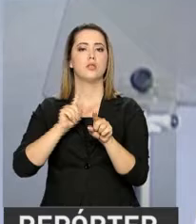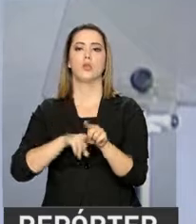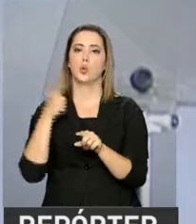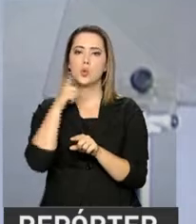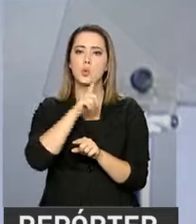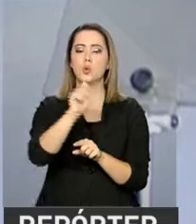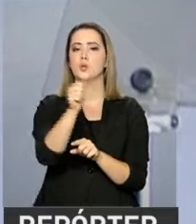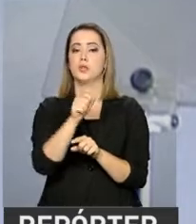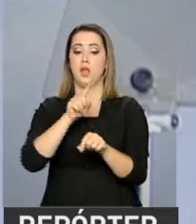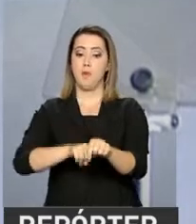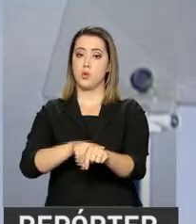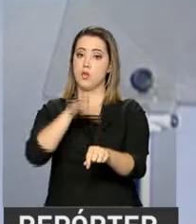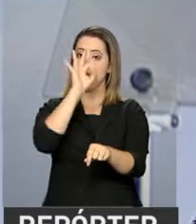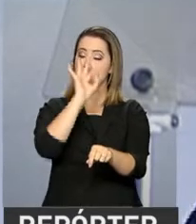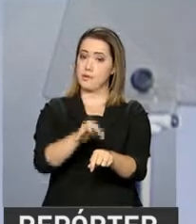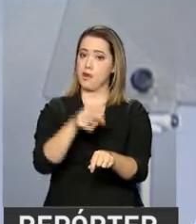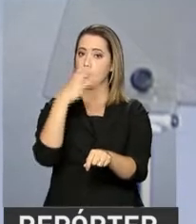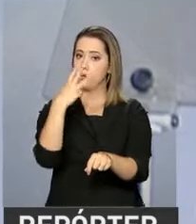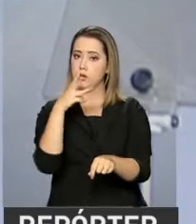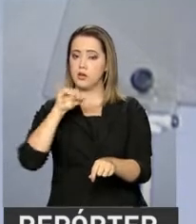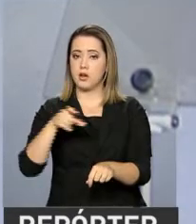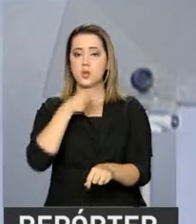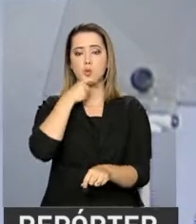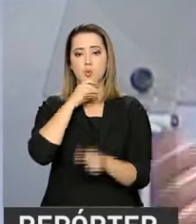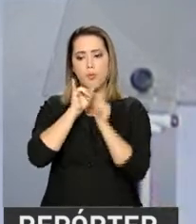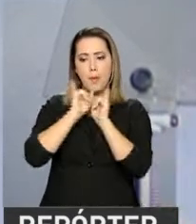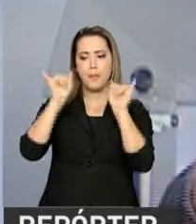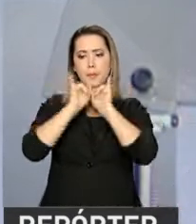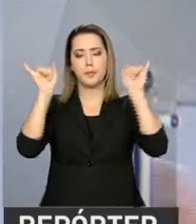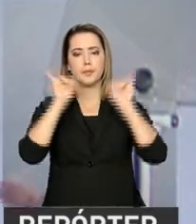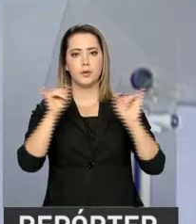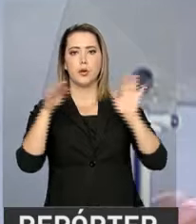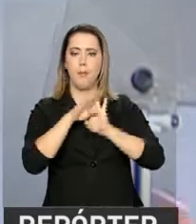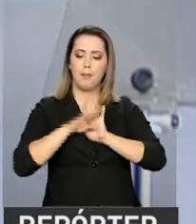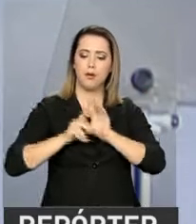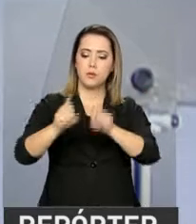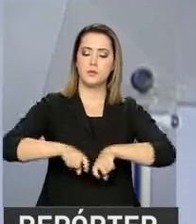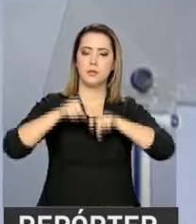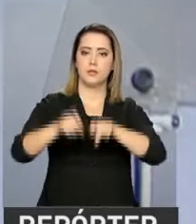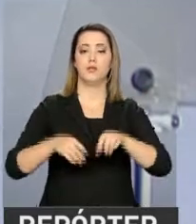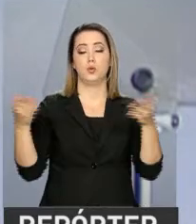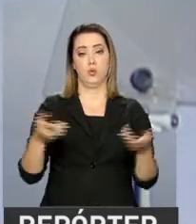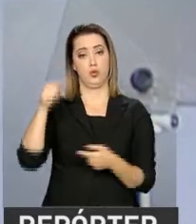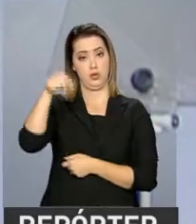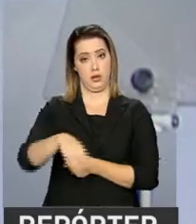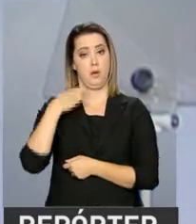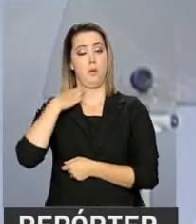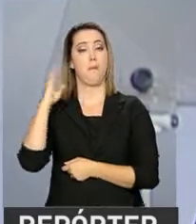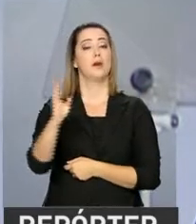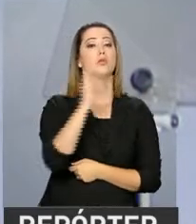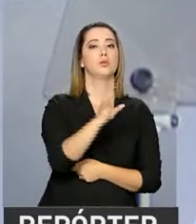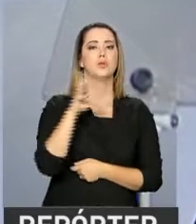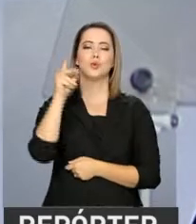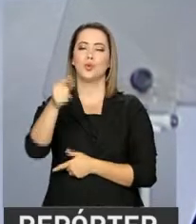no prazo exato, no dia 3 de julho, lançamos o Plano Safra oficialmente e que estamos hoje aqui lançando pelo Banco do Brasil. Com